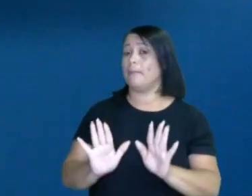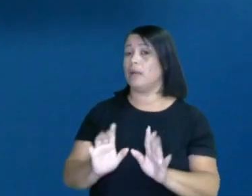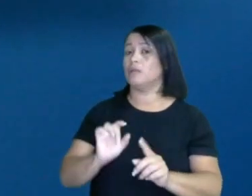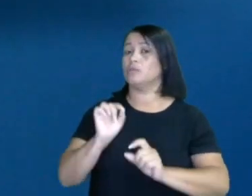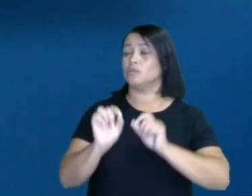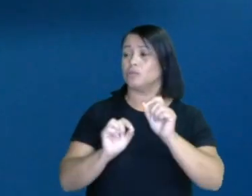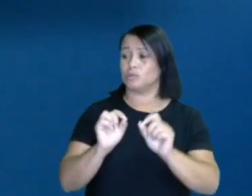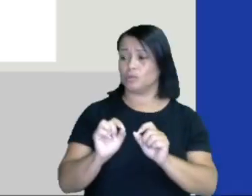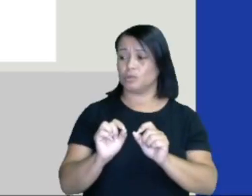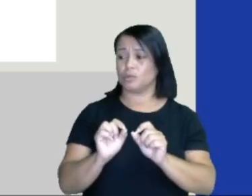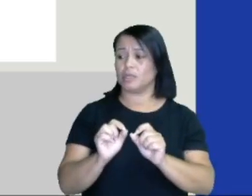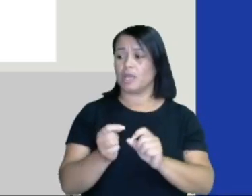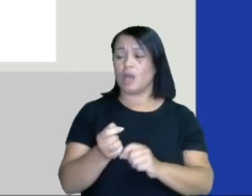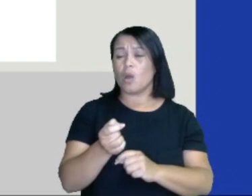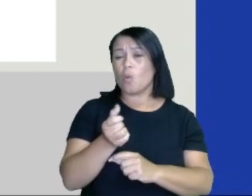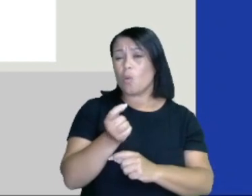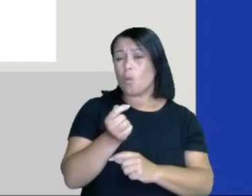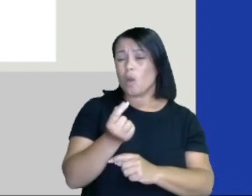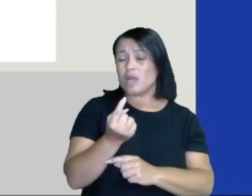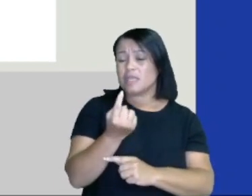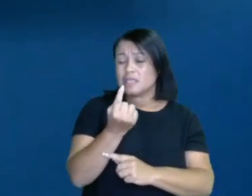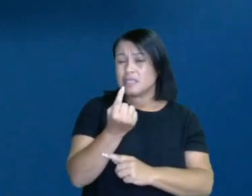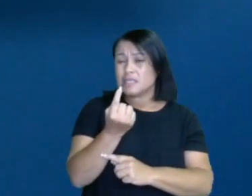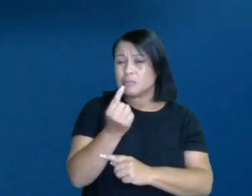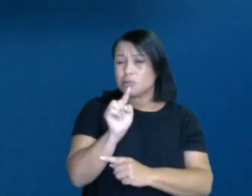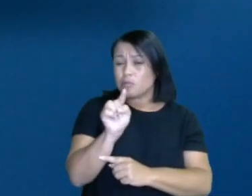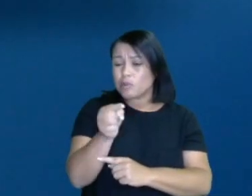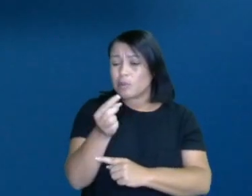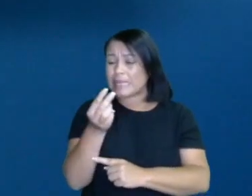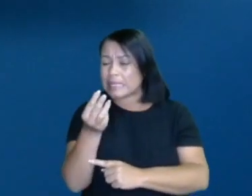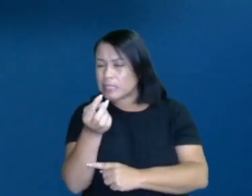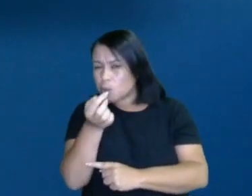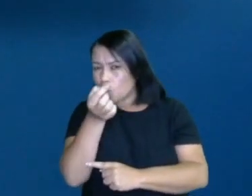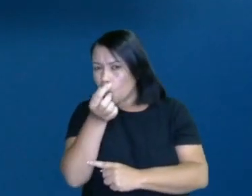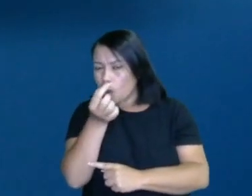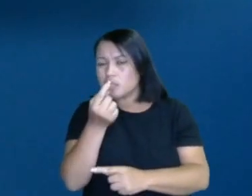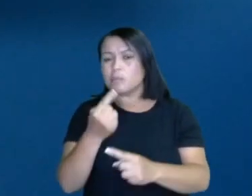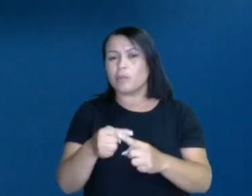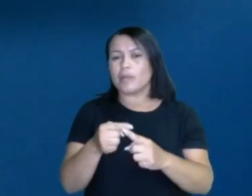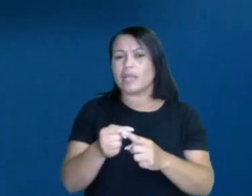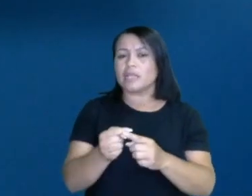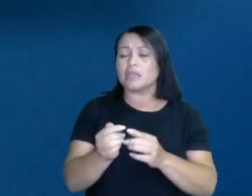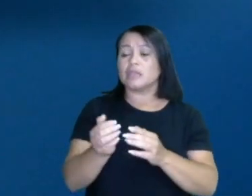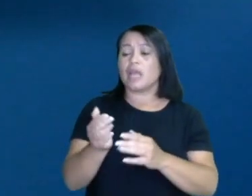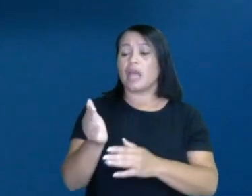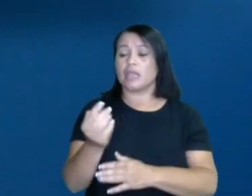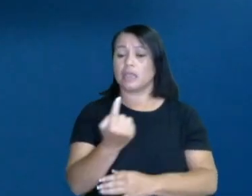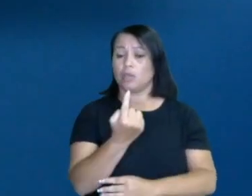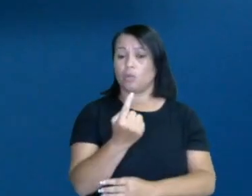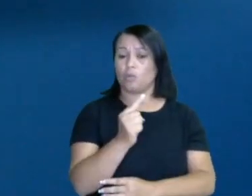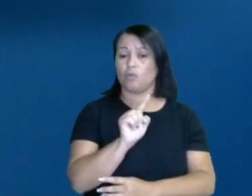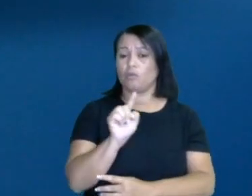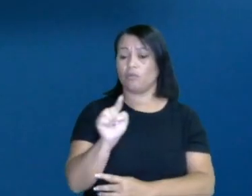Porém, quase em cima de 1,3. Por quê? Ele está entre